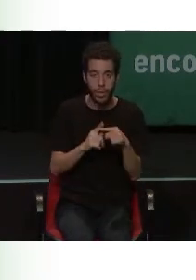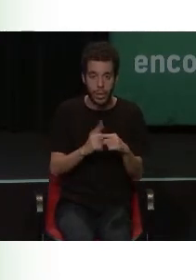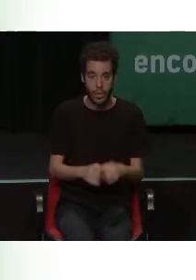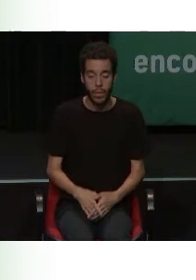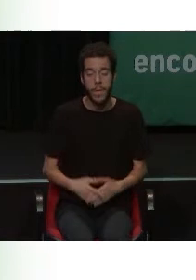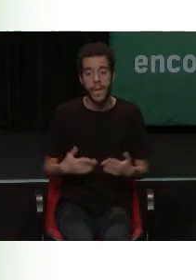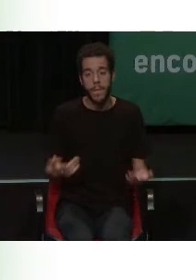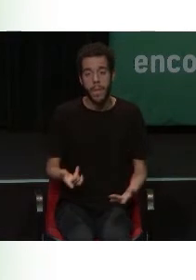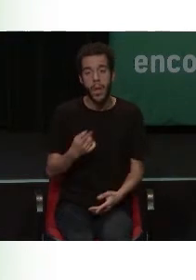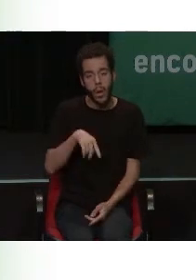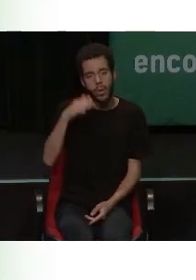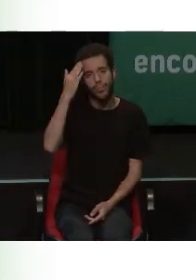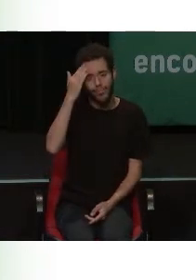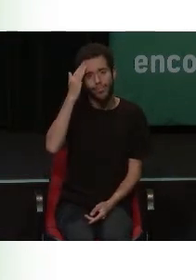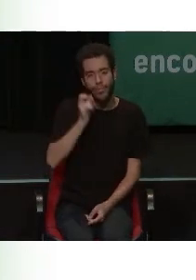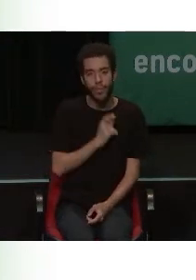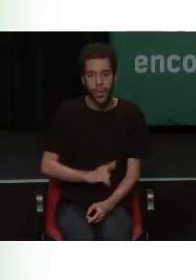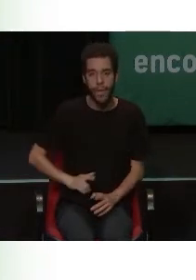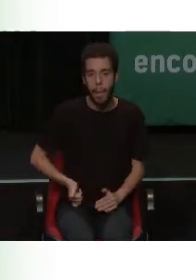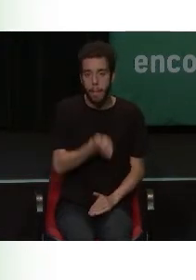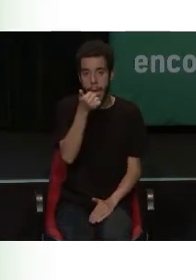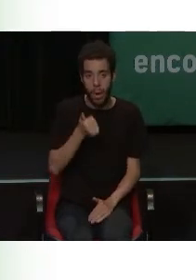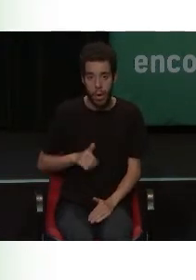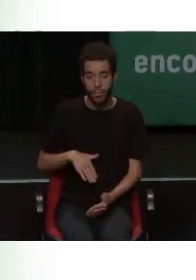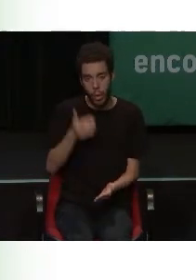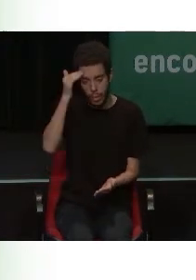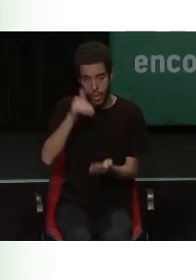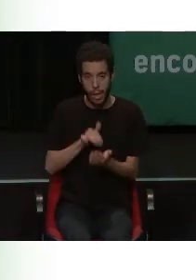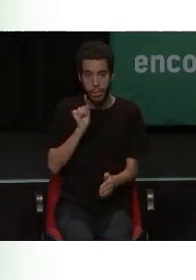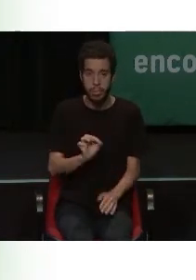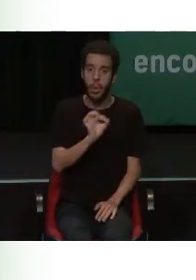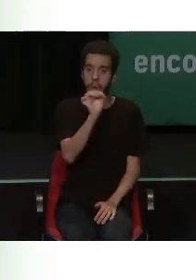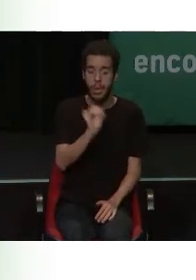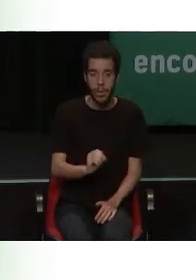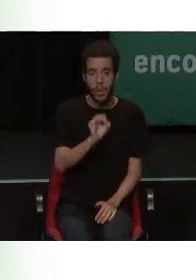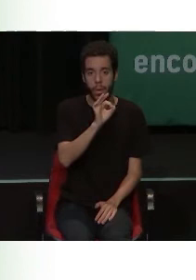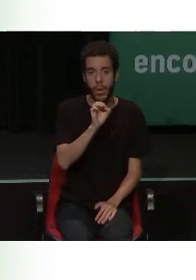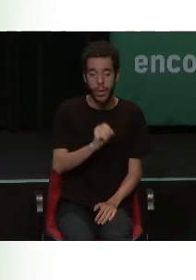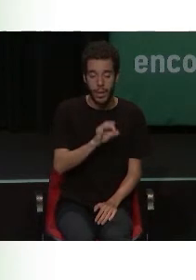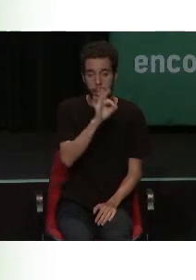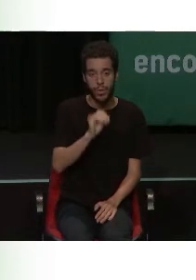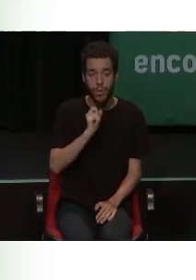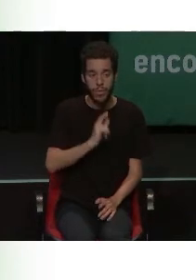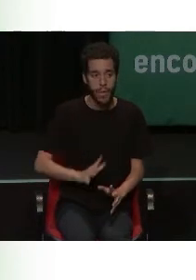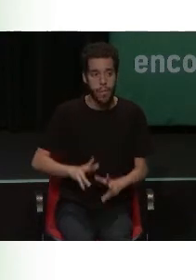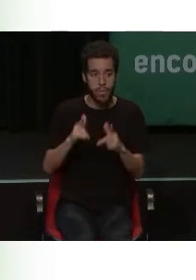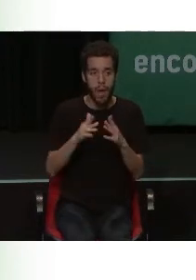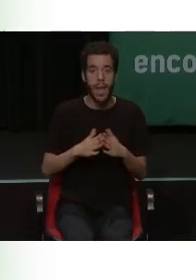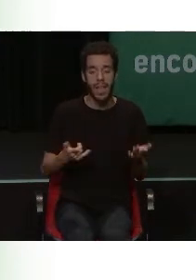E pensamos ainda melhorar um pouco mais este resultado, utilizando também outras